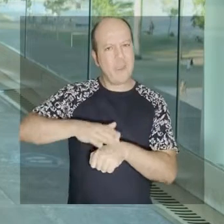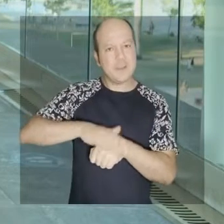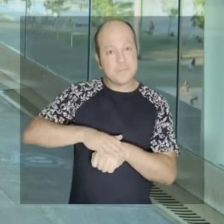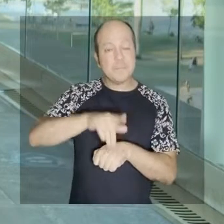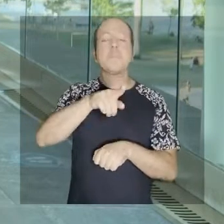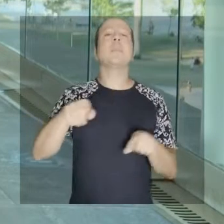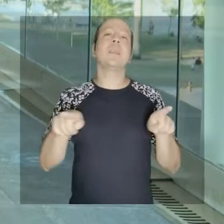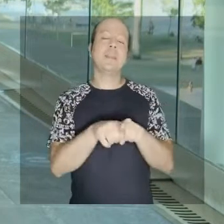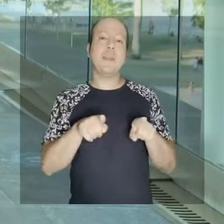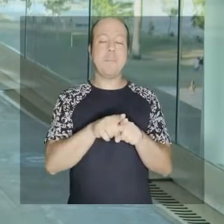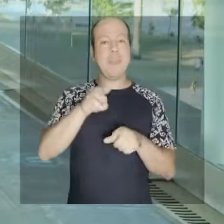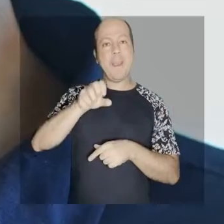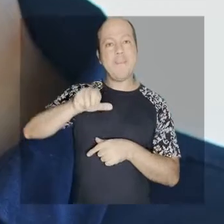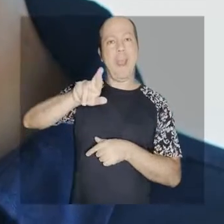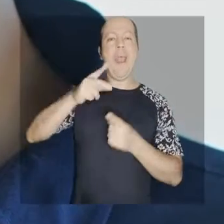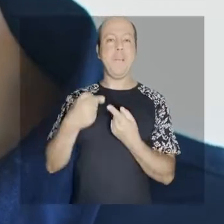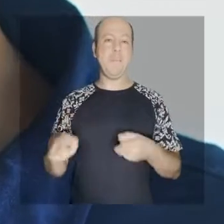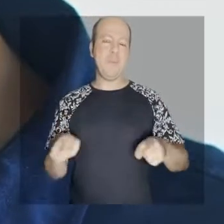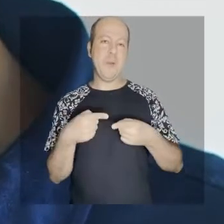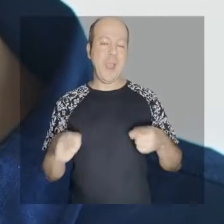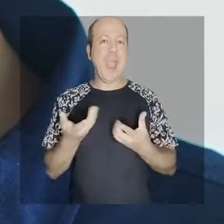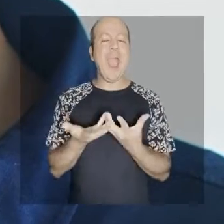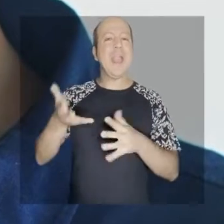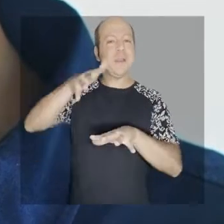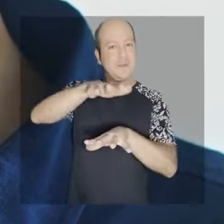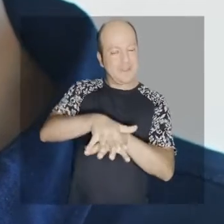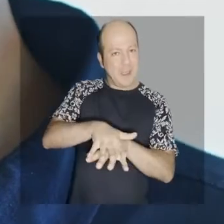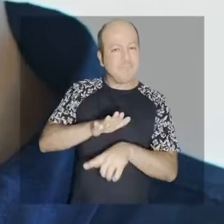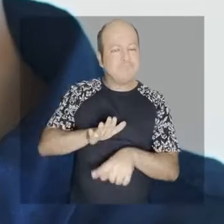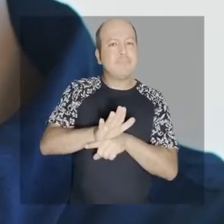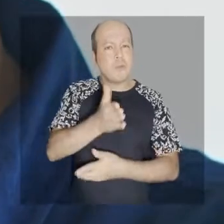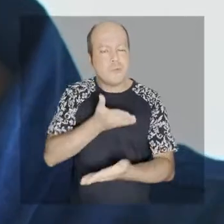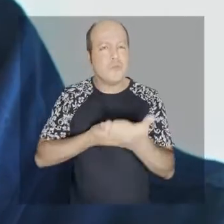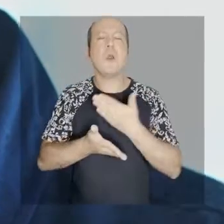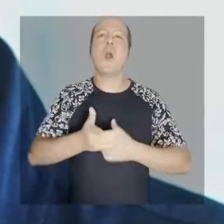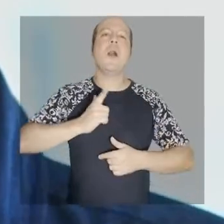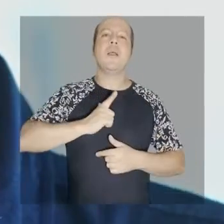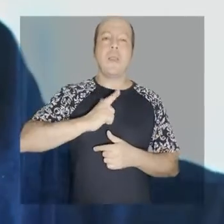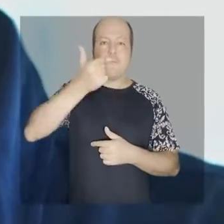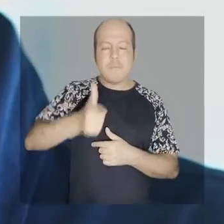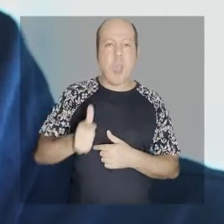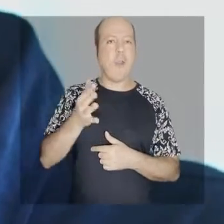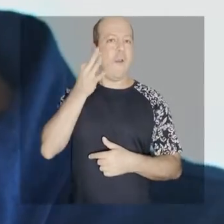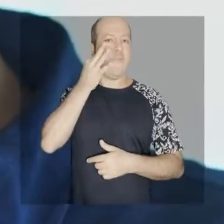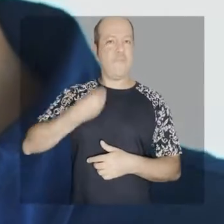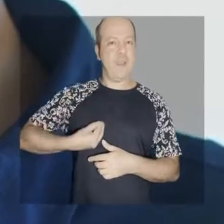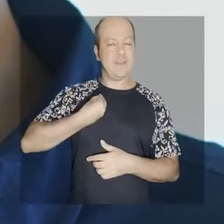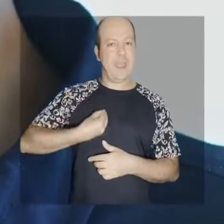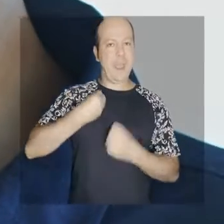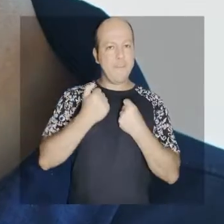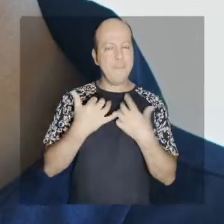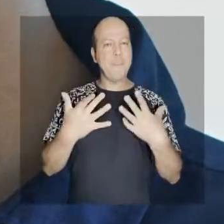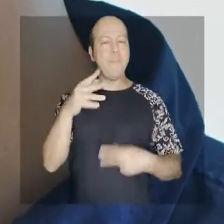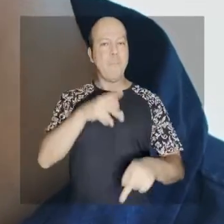e também no mar de música, dando difusão e contribuindo nesse cenário que, além de retomada da presença do público, é também